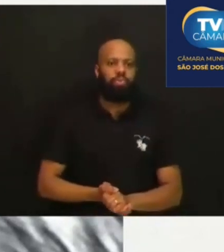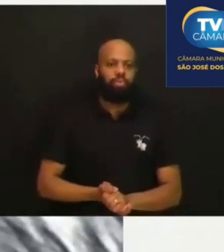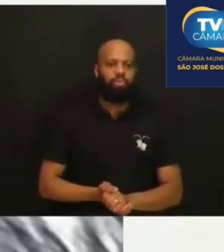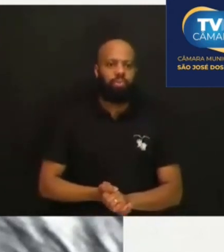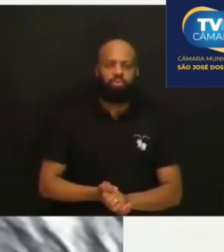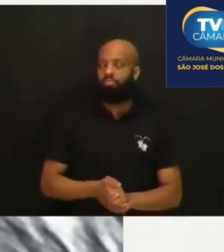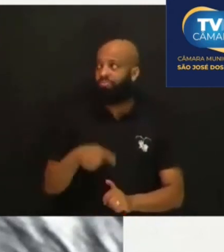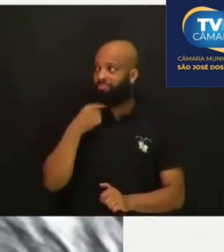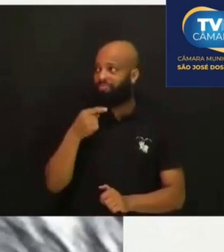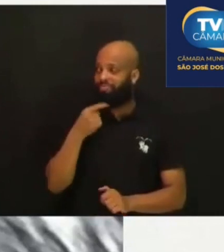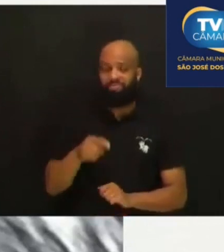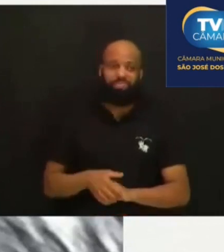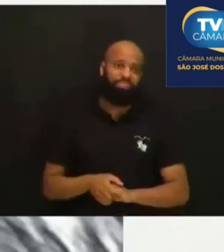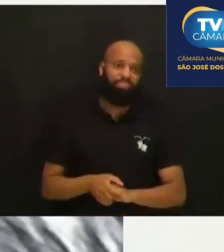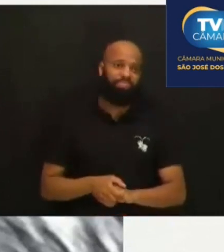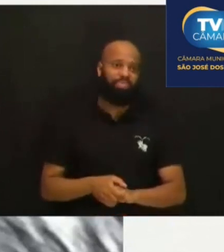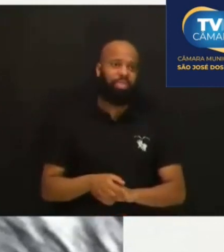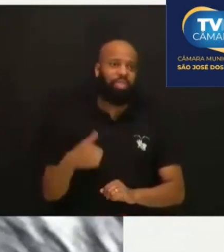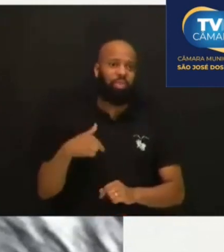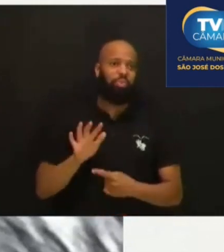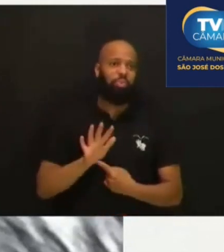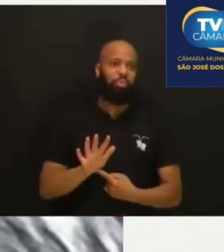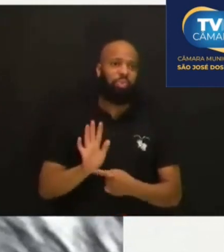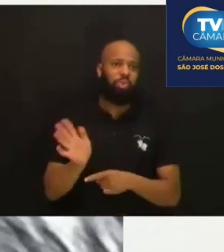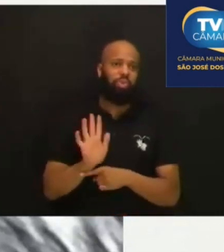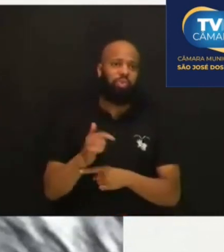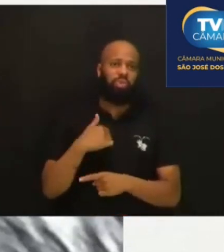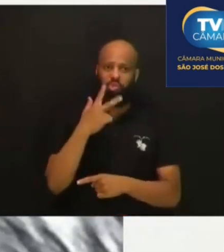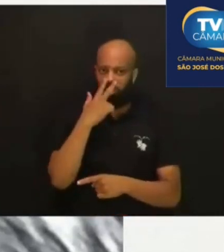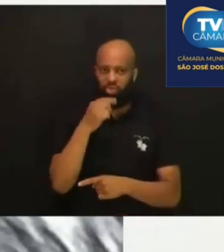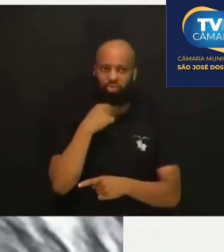Não? Eu trouxe acho que ele não vai passar.